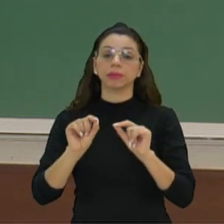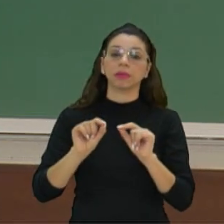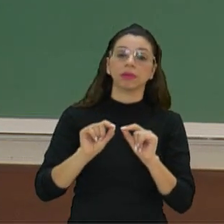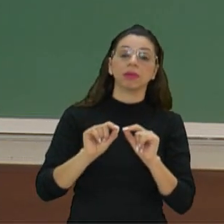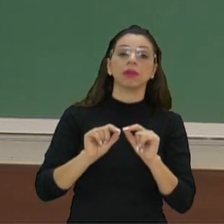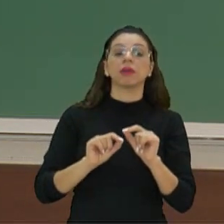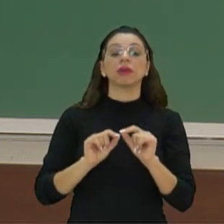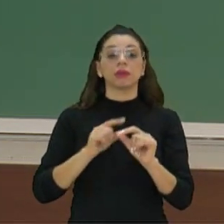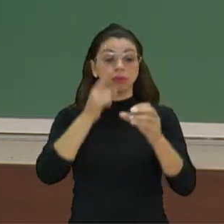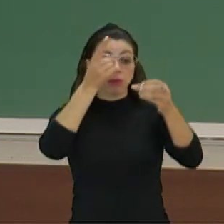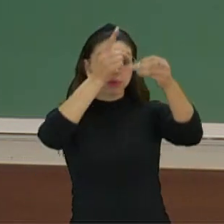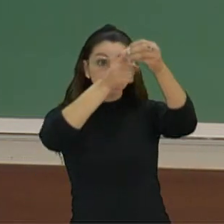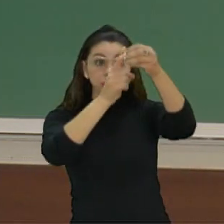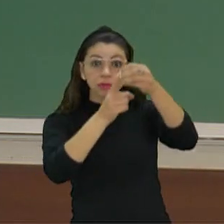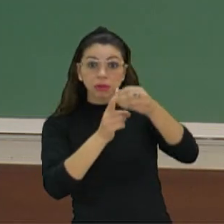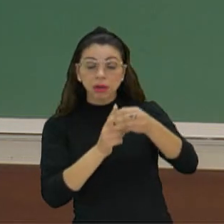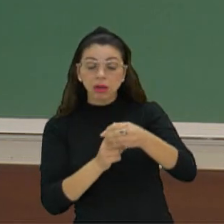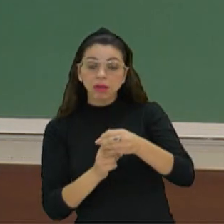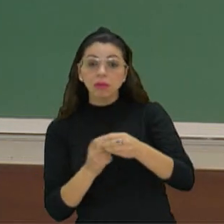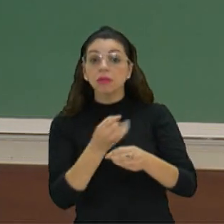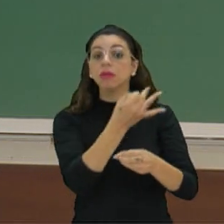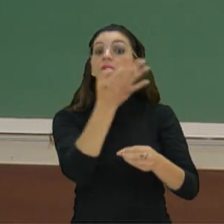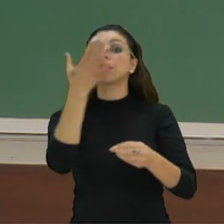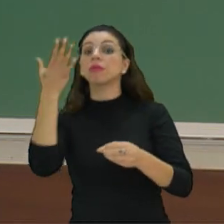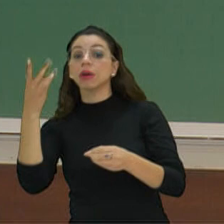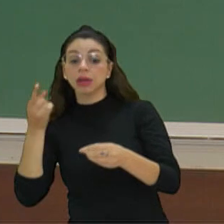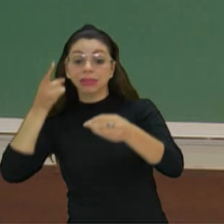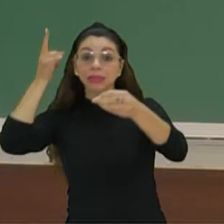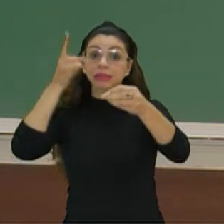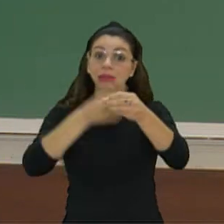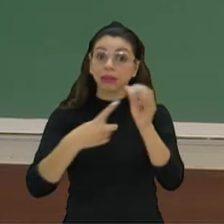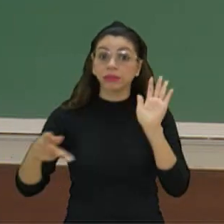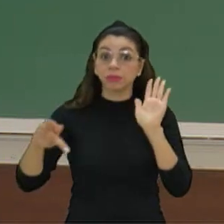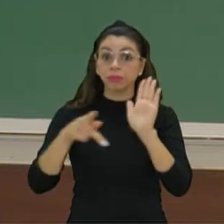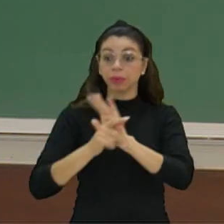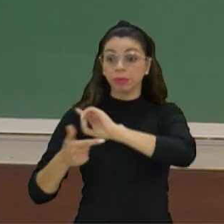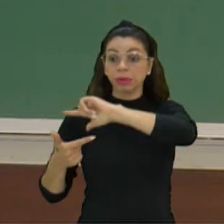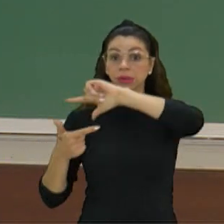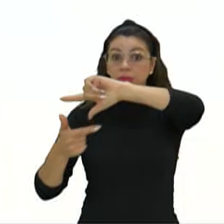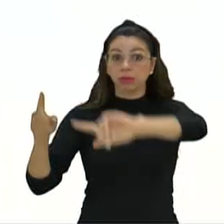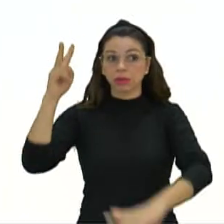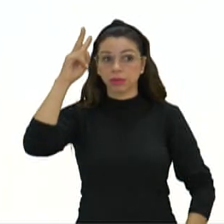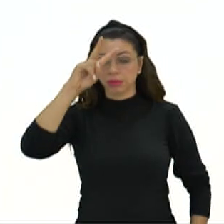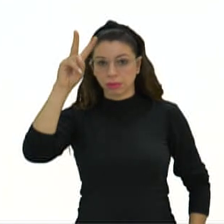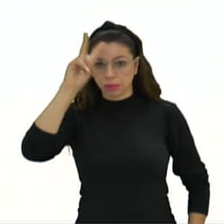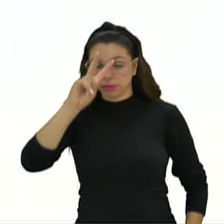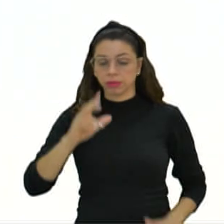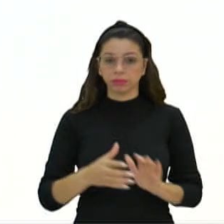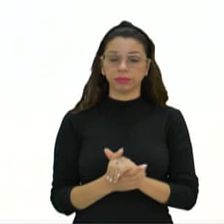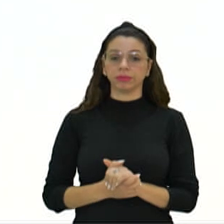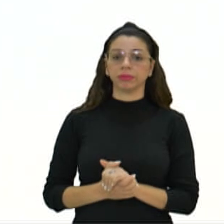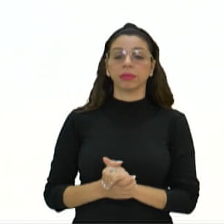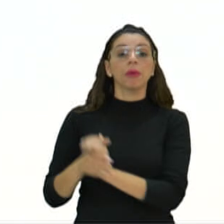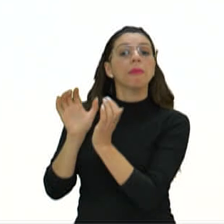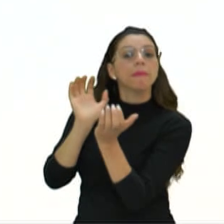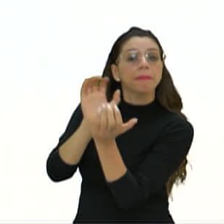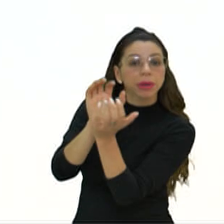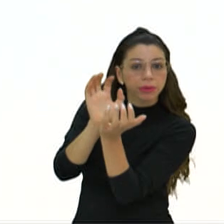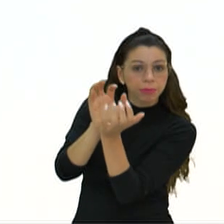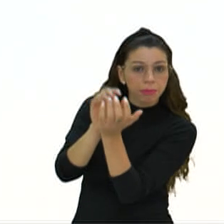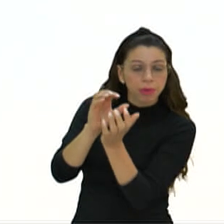de todas as cidades que estão aqui, quais são cidades históricas. Então são elas: Olinda, lá